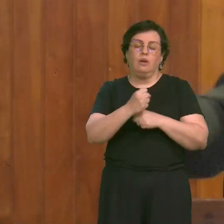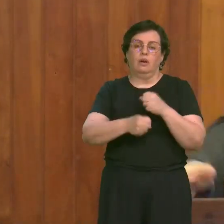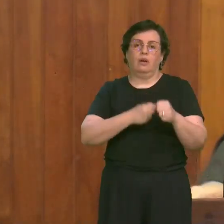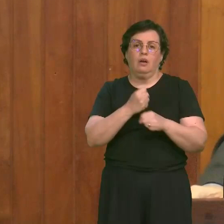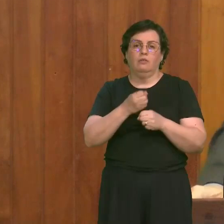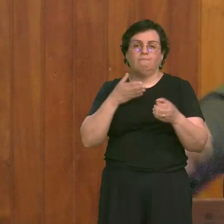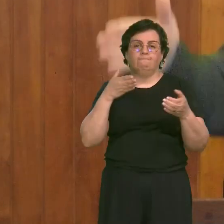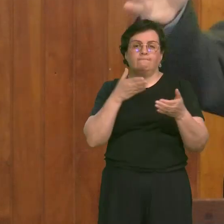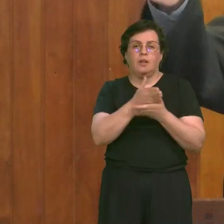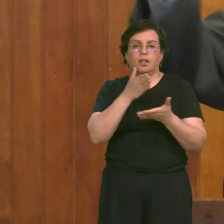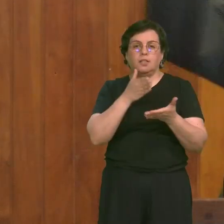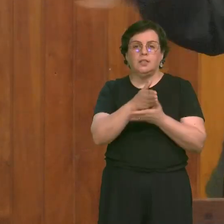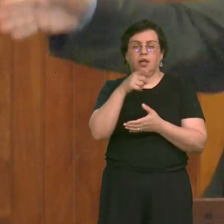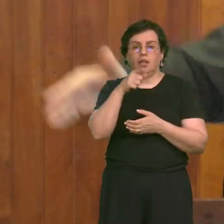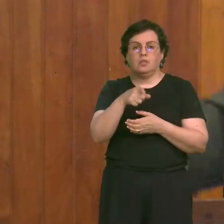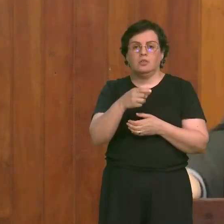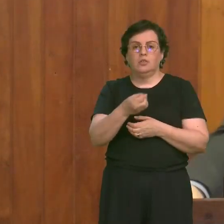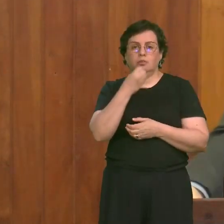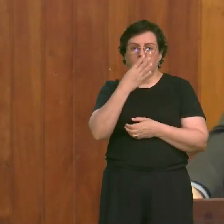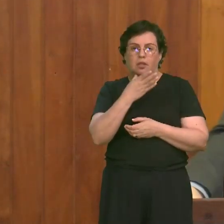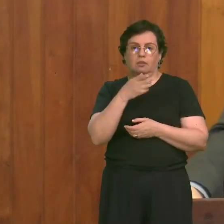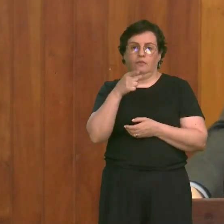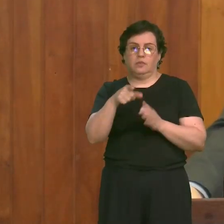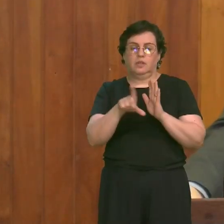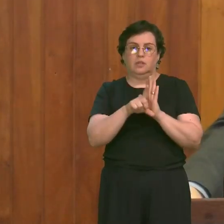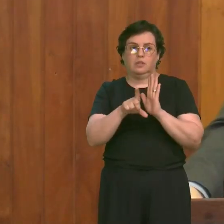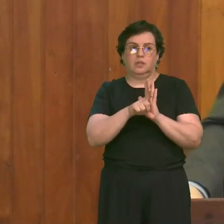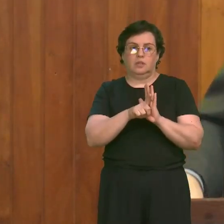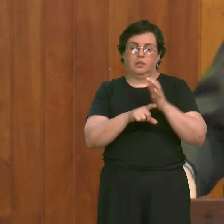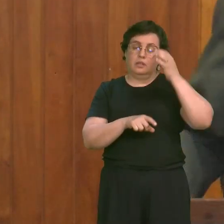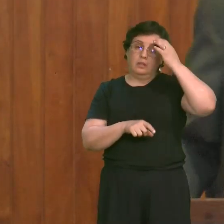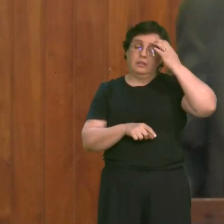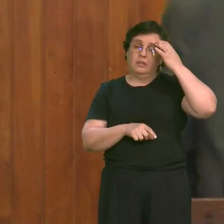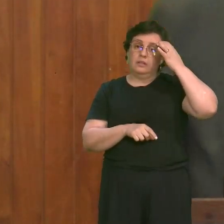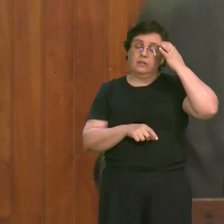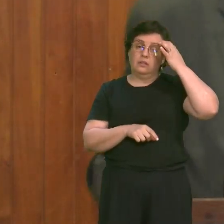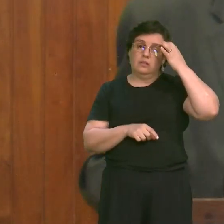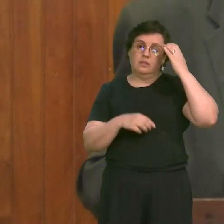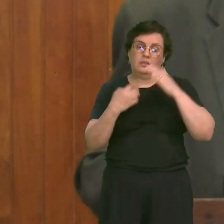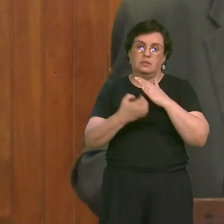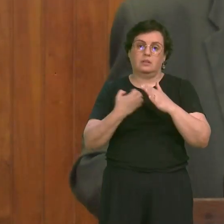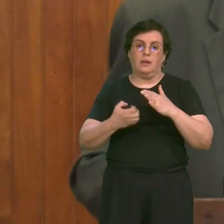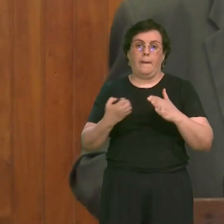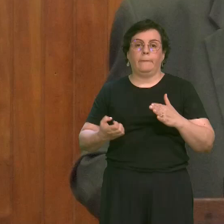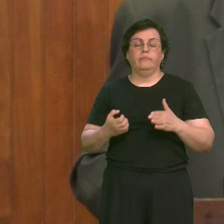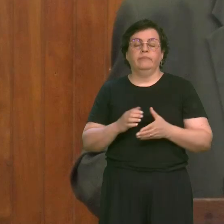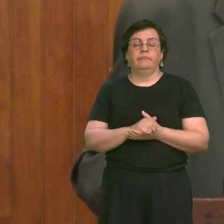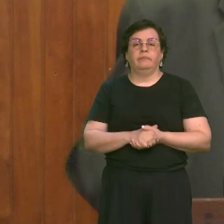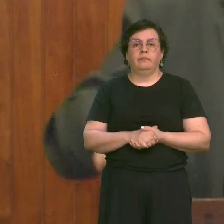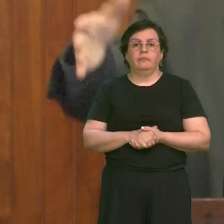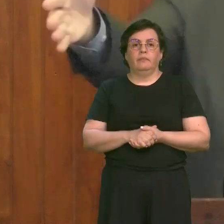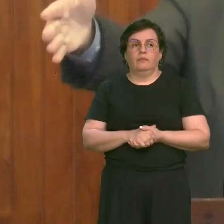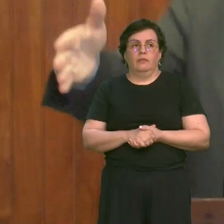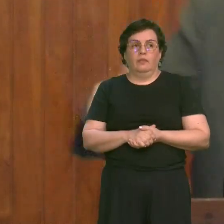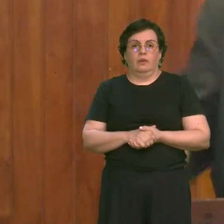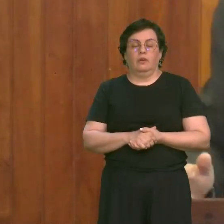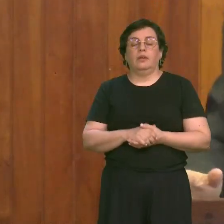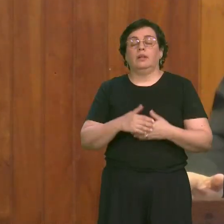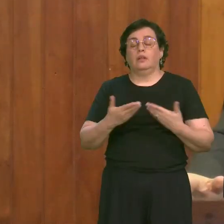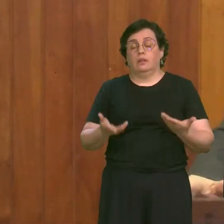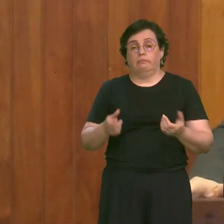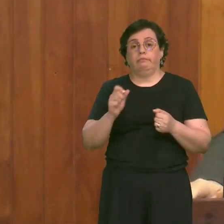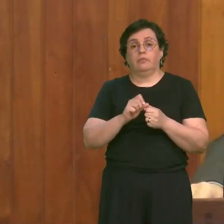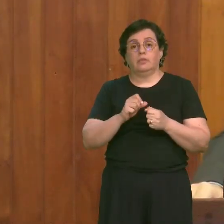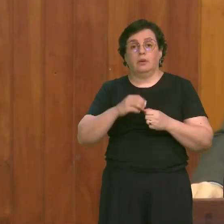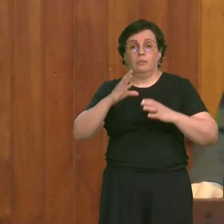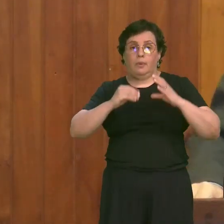acesso a essa aos benefícios dessa legislação da da emenda o positivo fizemos uma